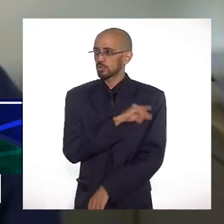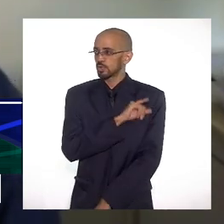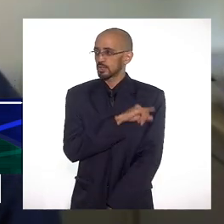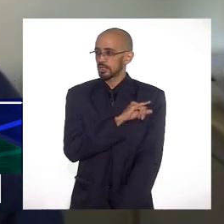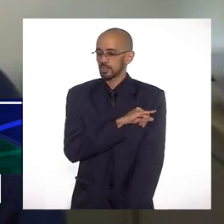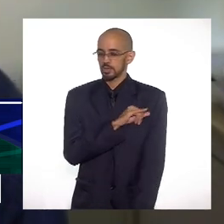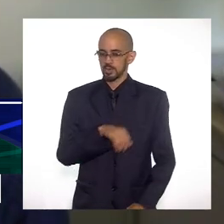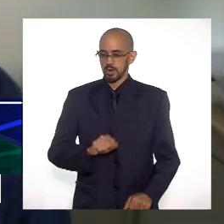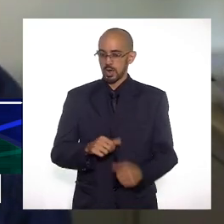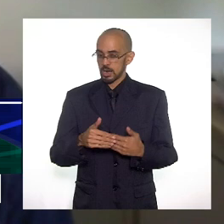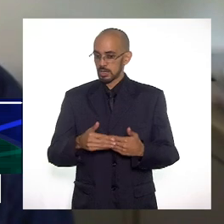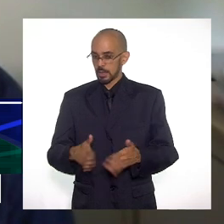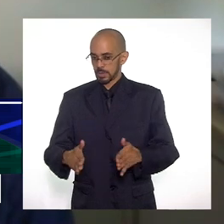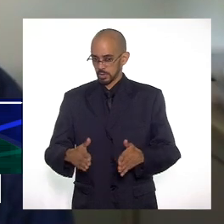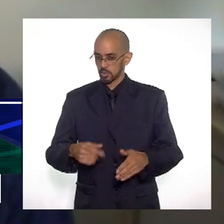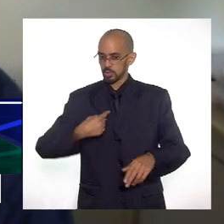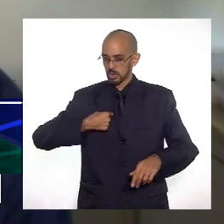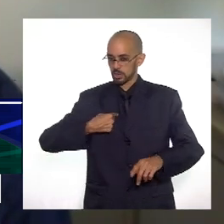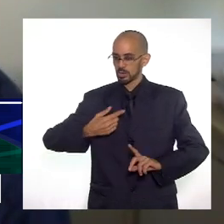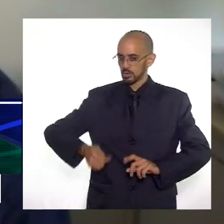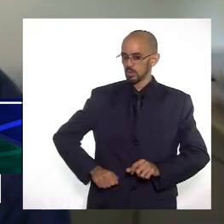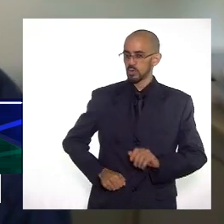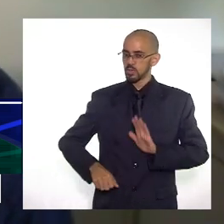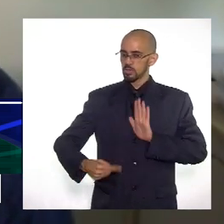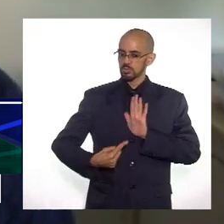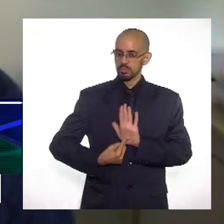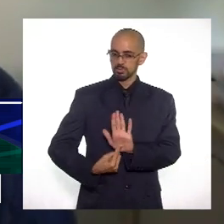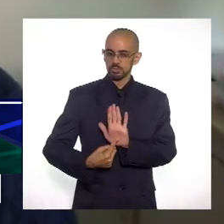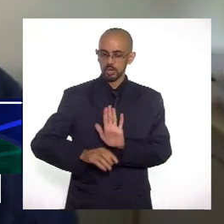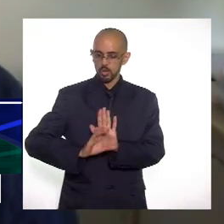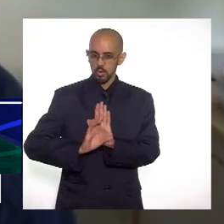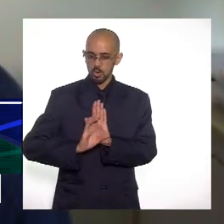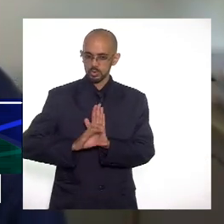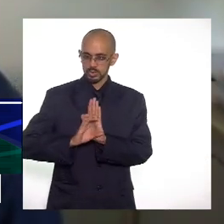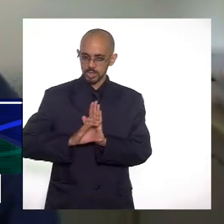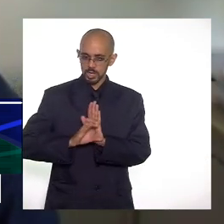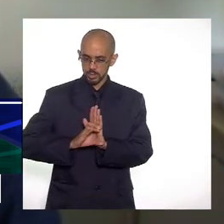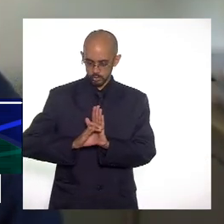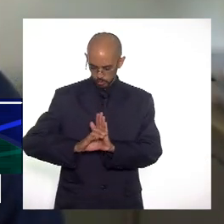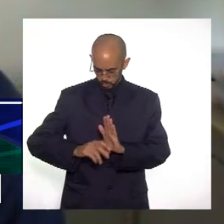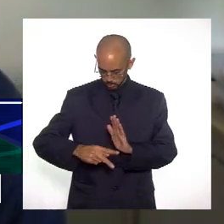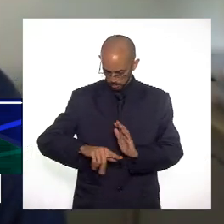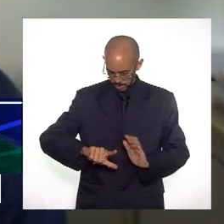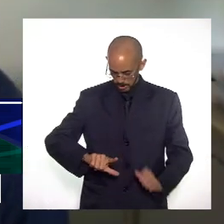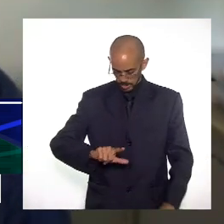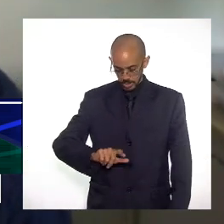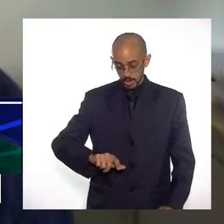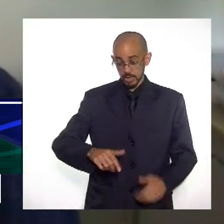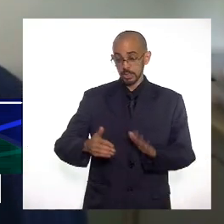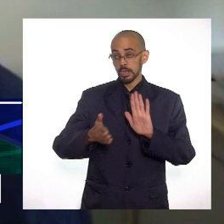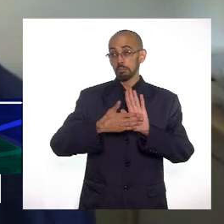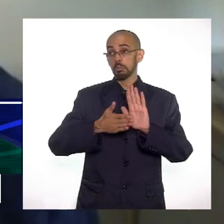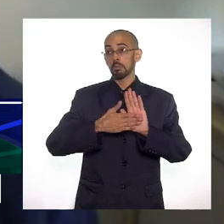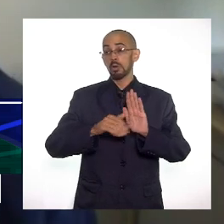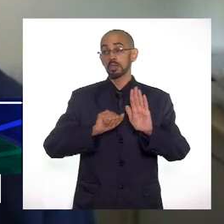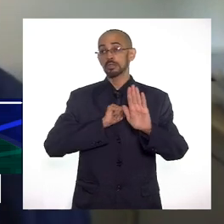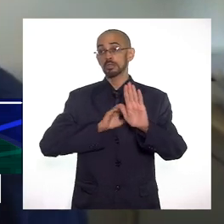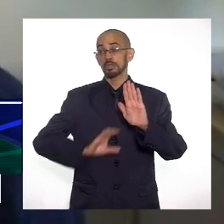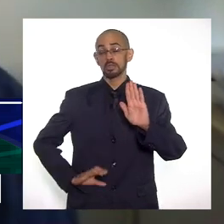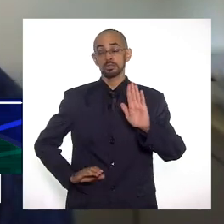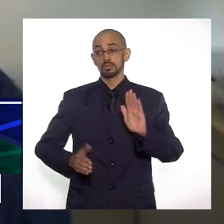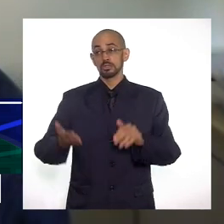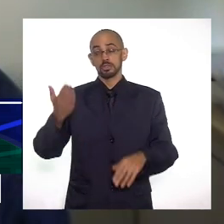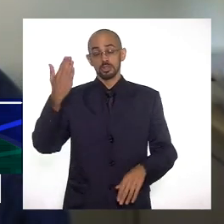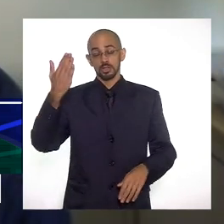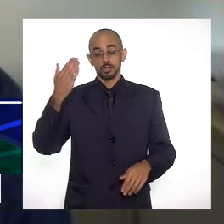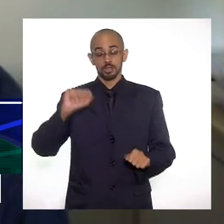Na abertura, expus o conceito do projeto que o senhor estava propondo, né, que